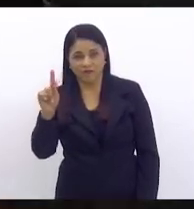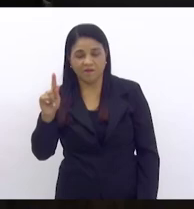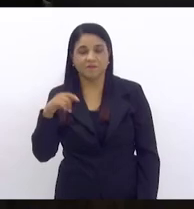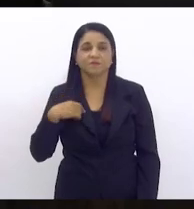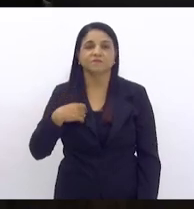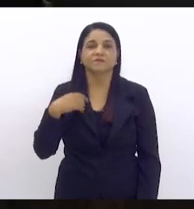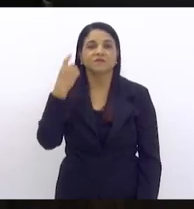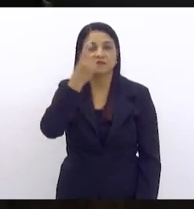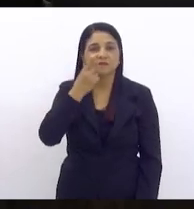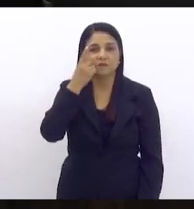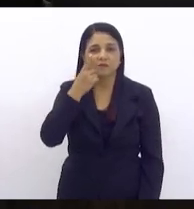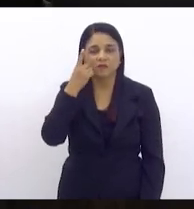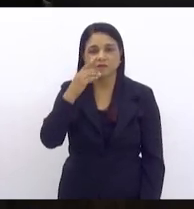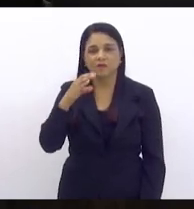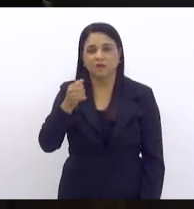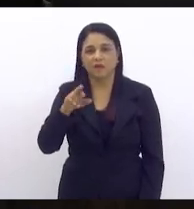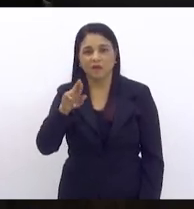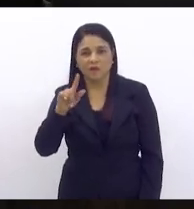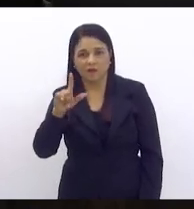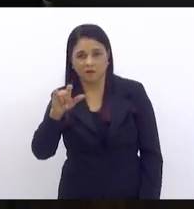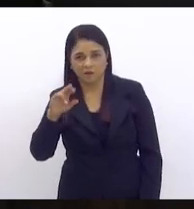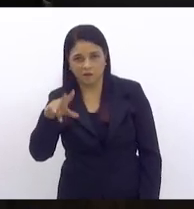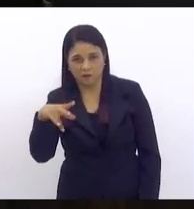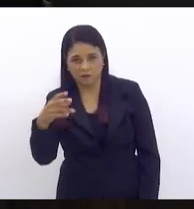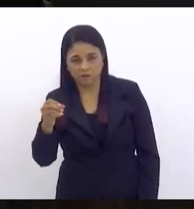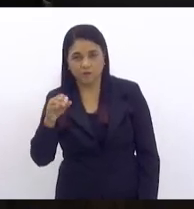Deputado Carlinhos BNH.